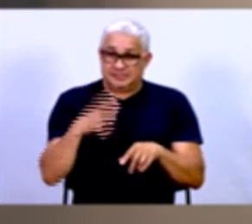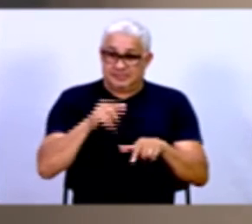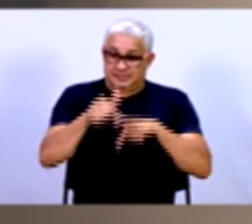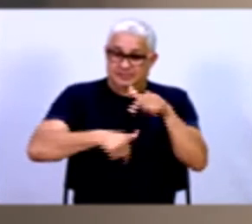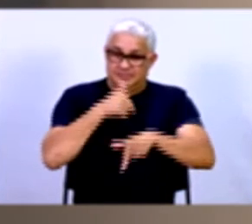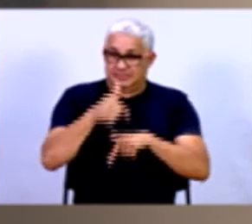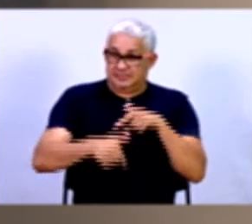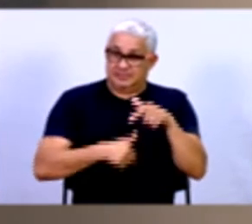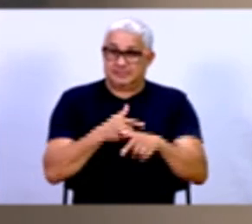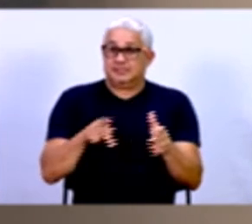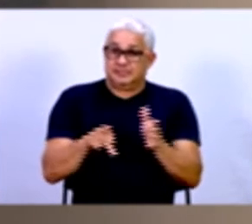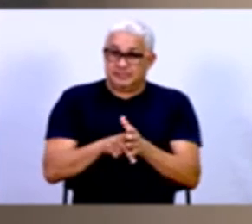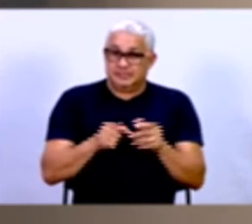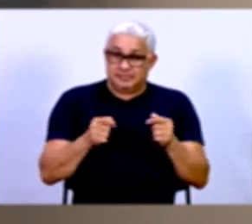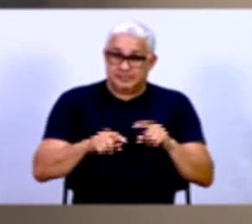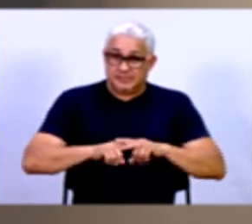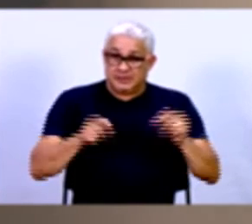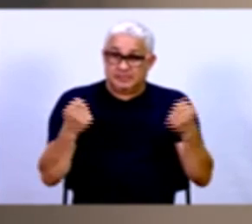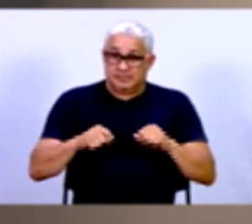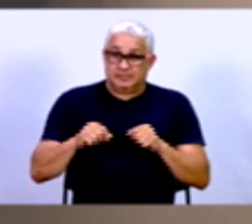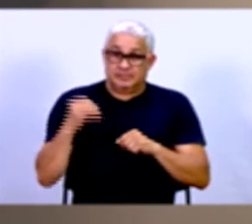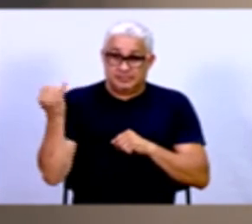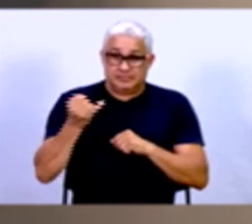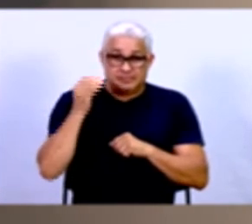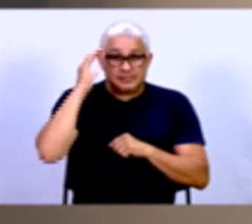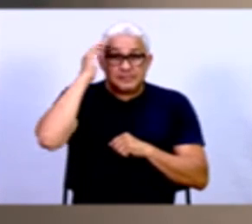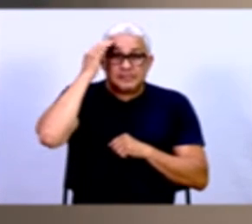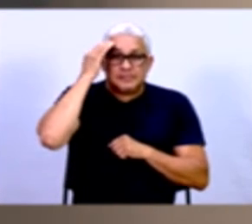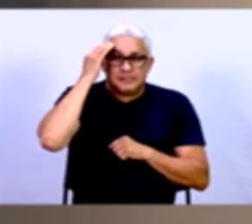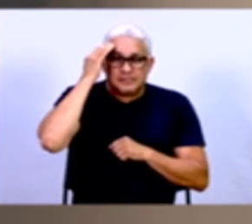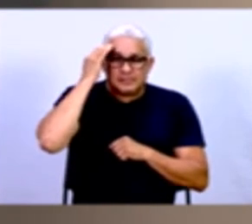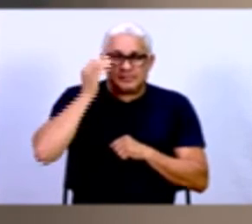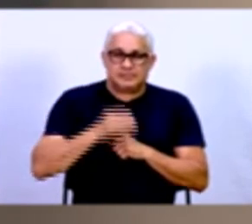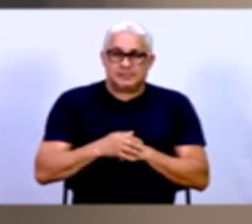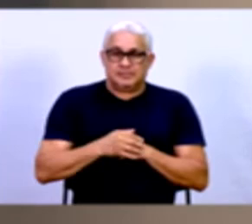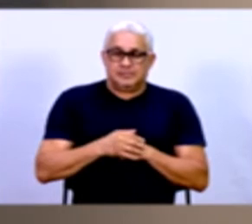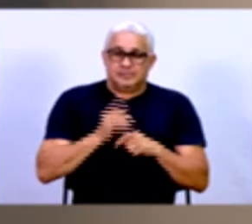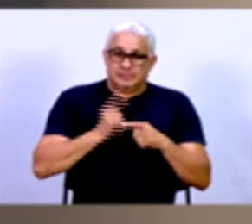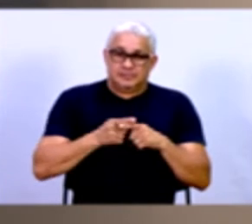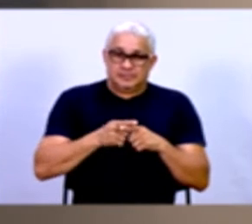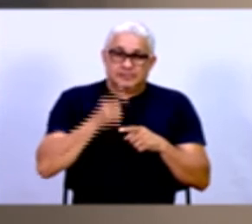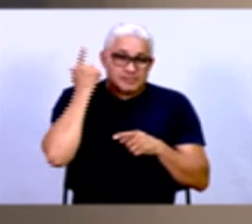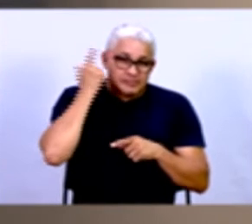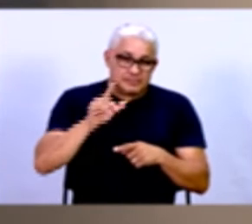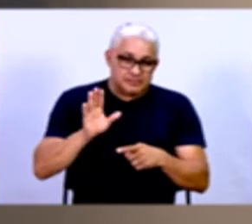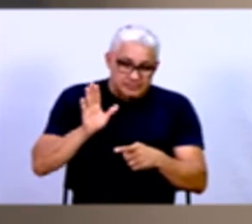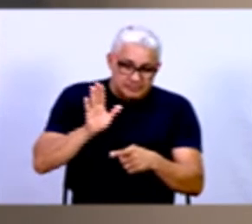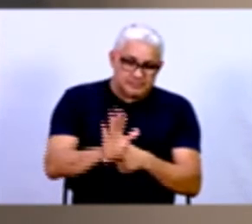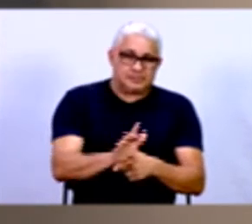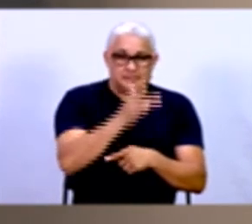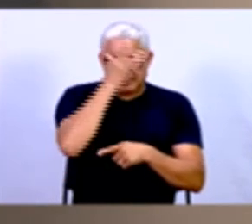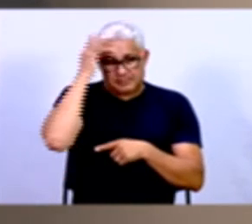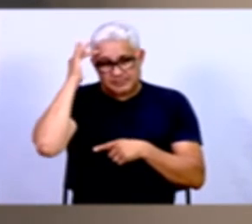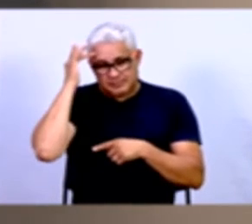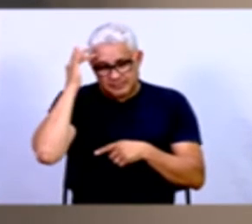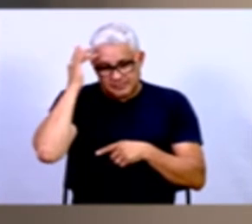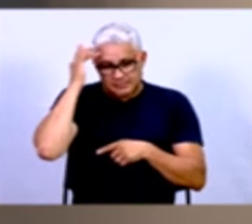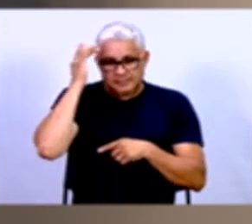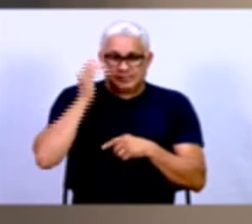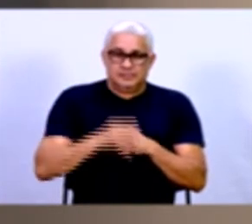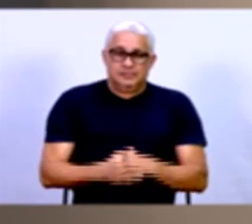com isso, mas que a gente entenda, porque, querendo ou não, a gente consegue ajudar se alguém for fazer, a gente pode